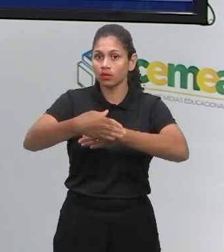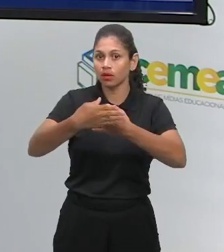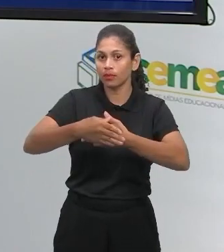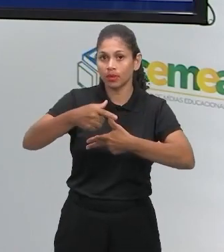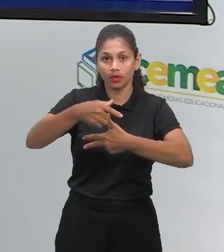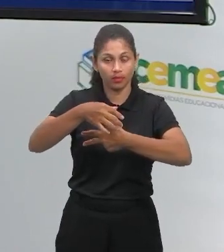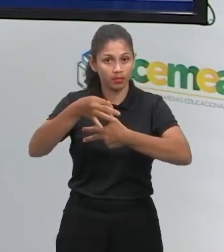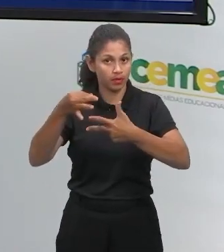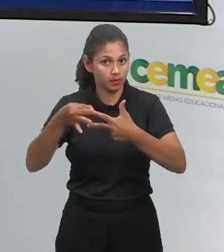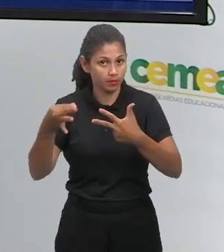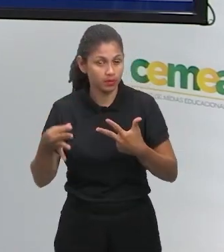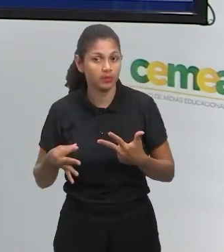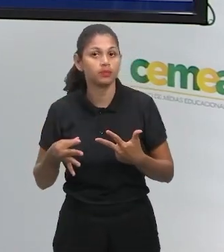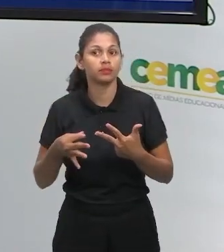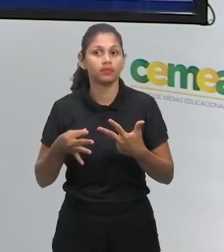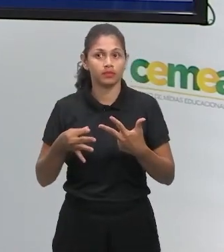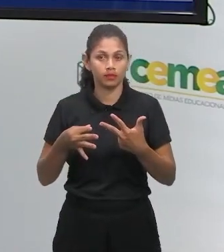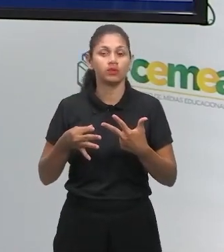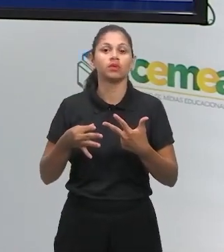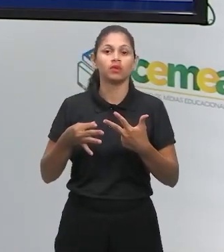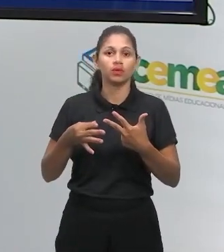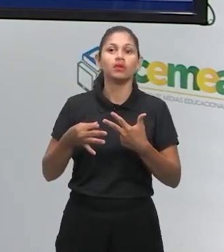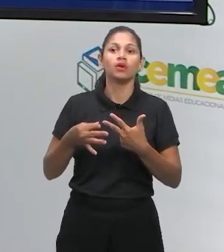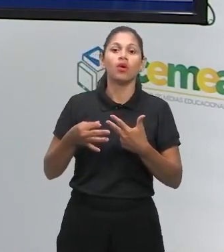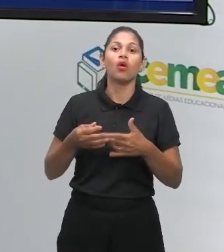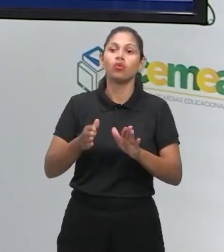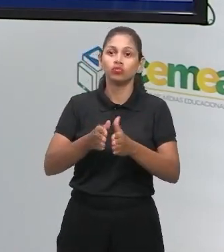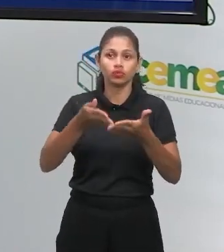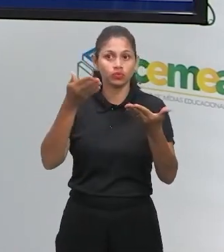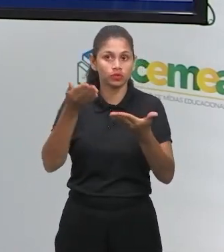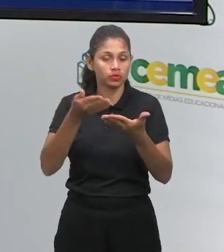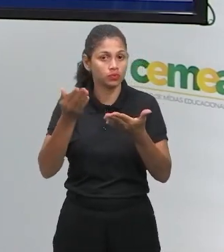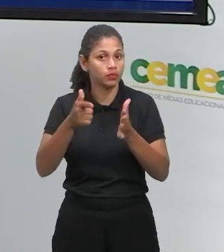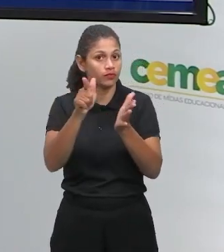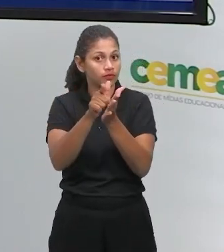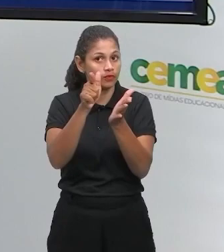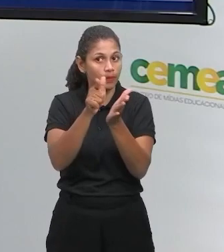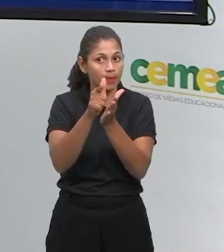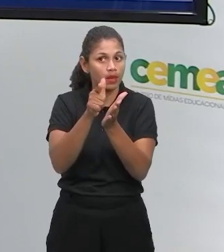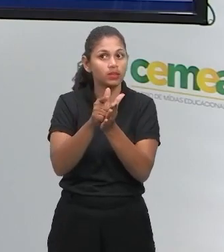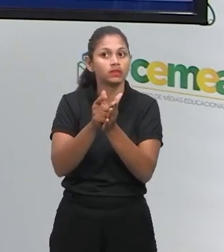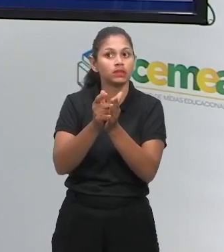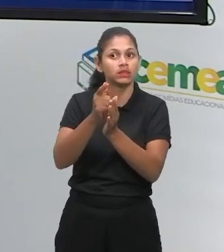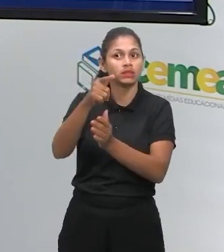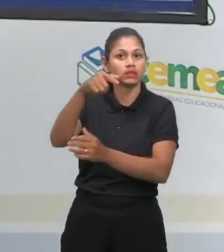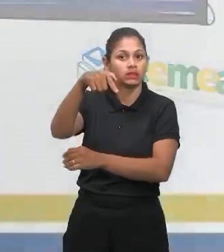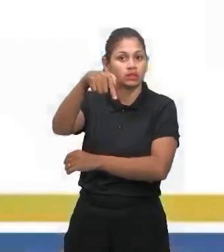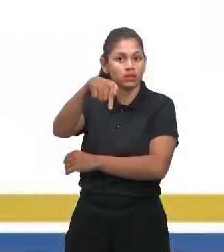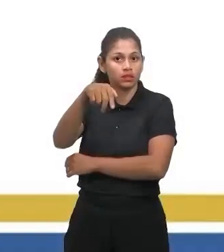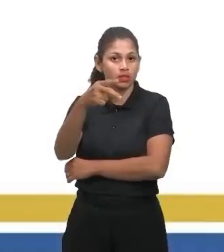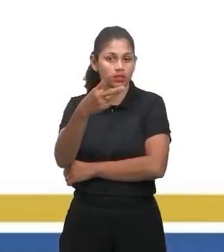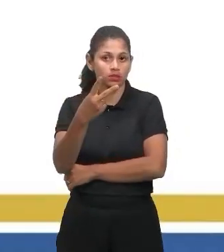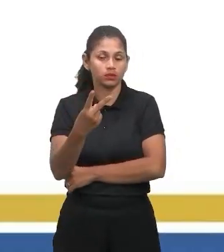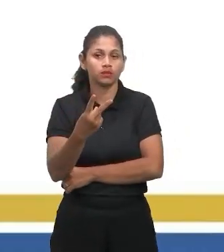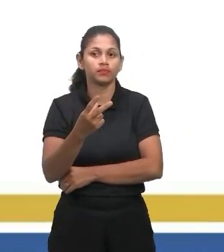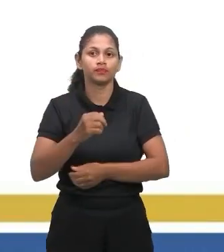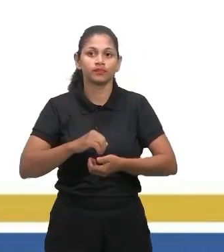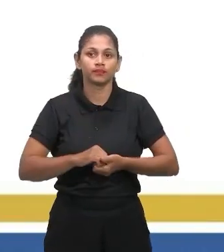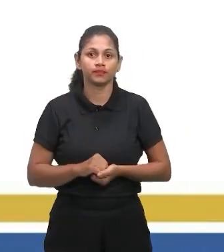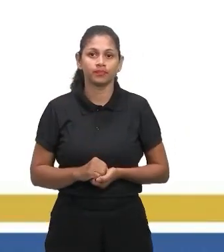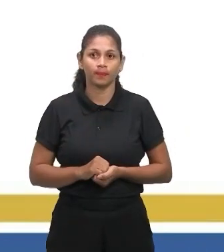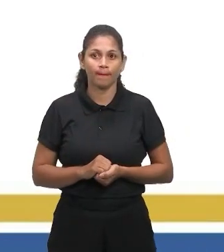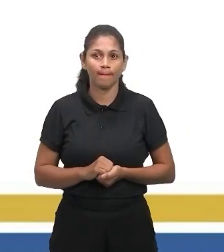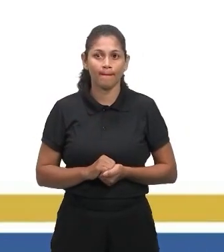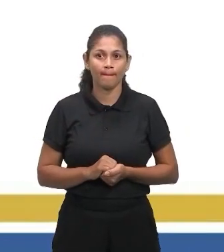aqui do Aprova Enem, Ciências da Natureza, de Física, né? Tá lá na página 72 e acompanhe comigo na tela agora. Vem